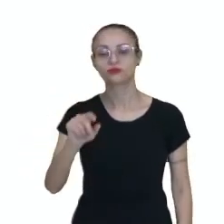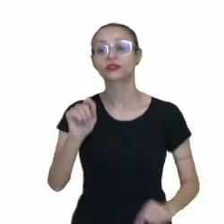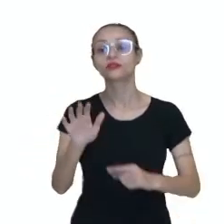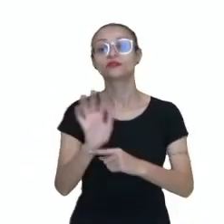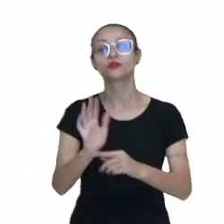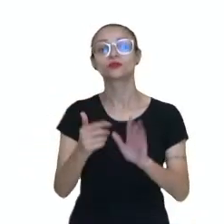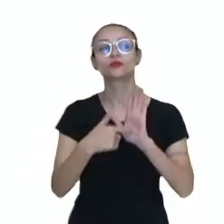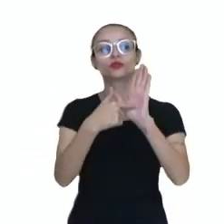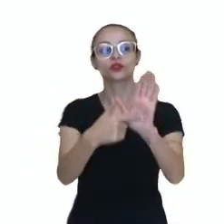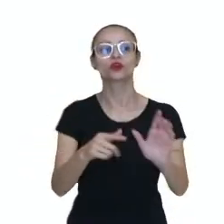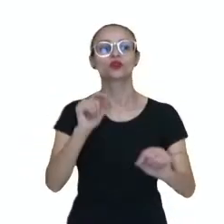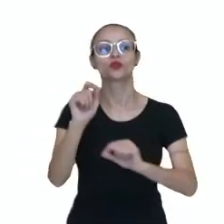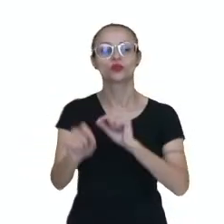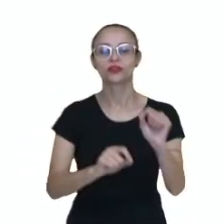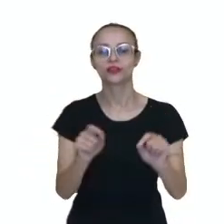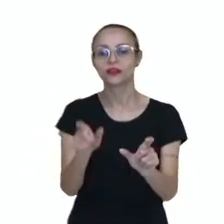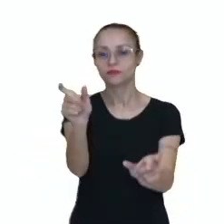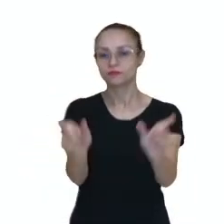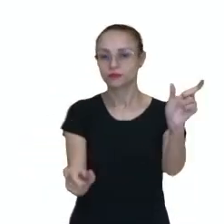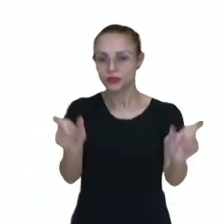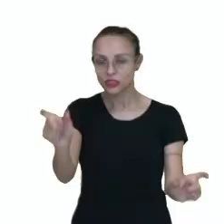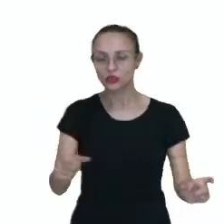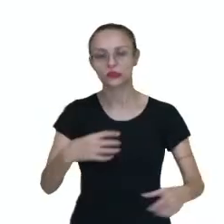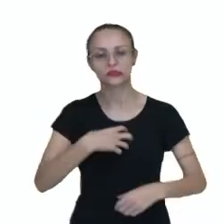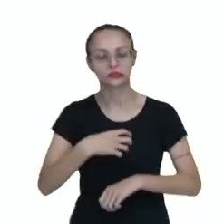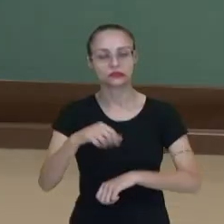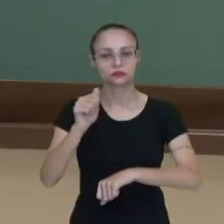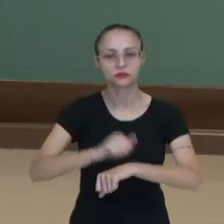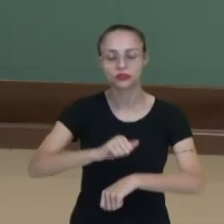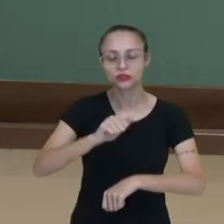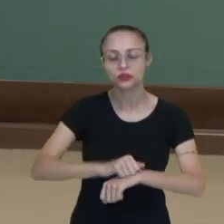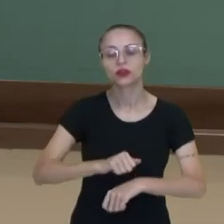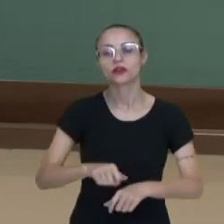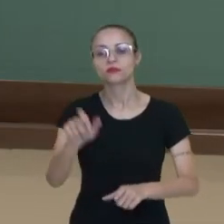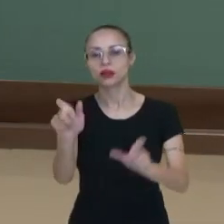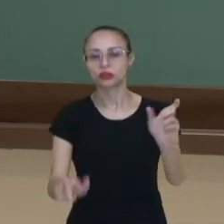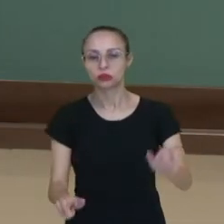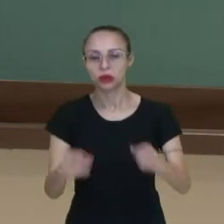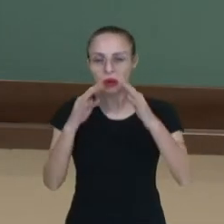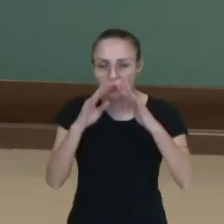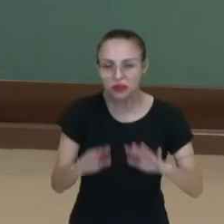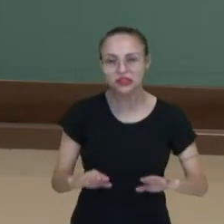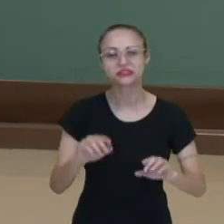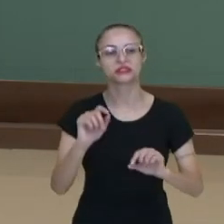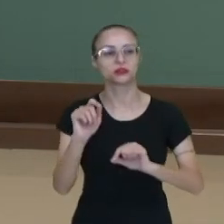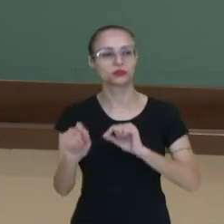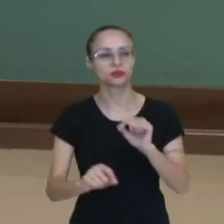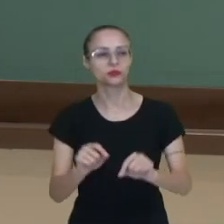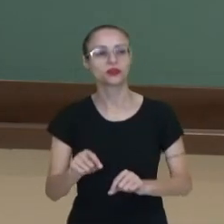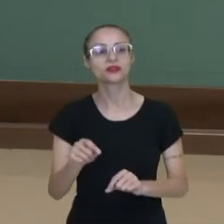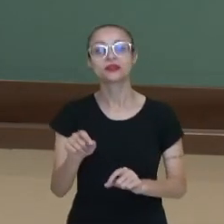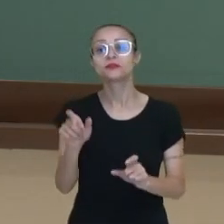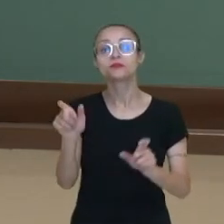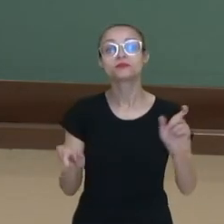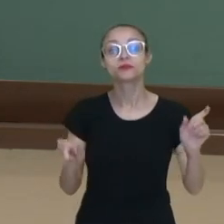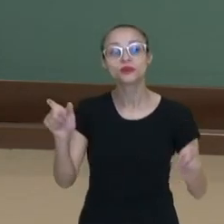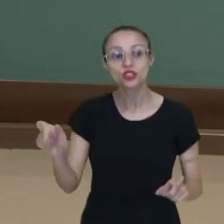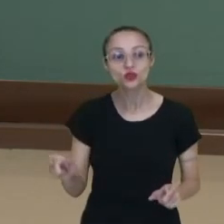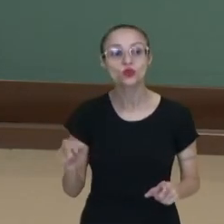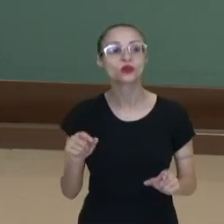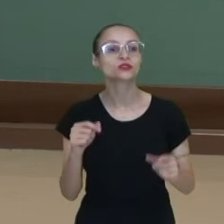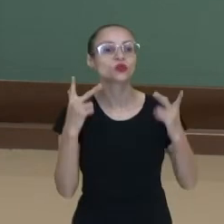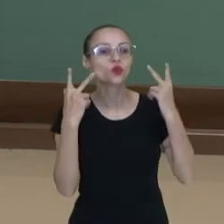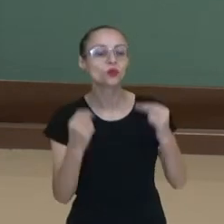justamente demonstrar pessoas em situação de miséria, em situações de humilhação, bem como pessoas comuns, emitindo